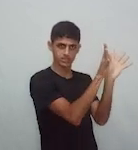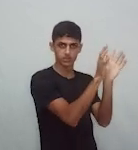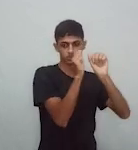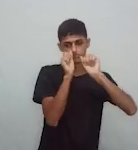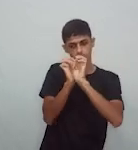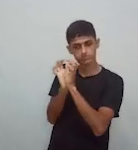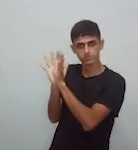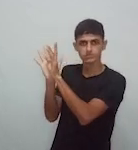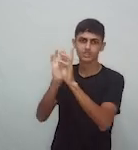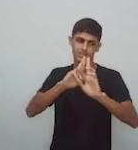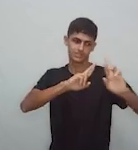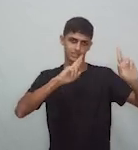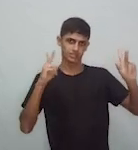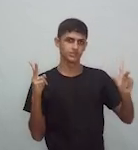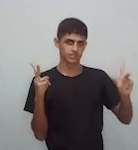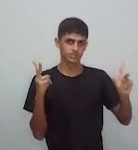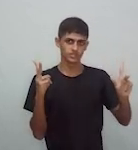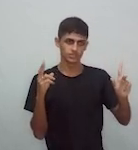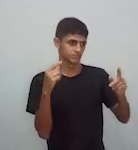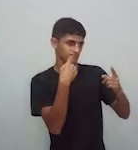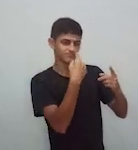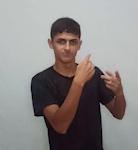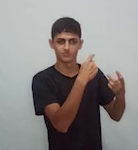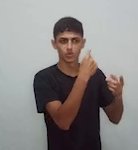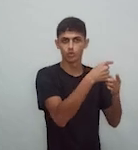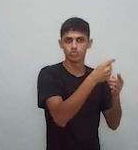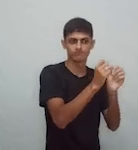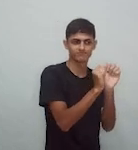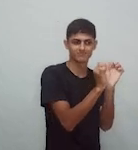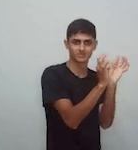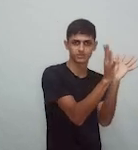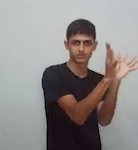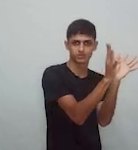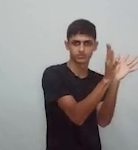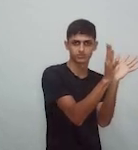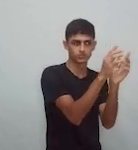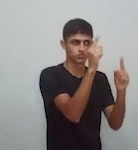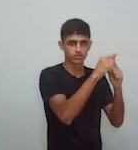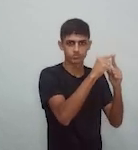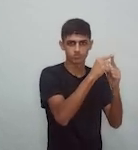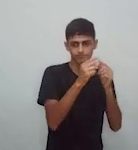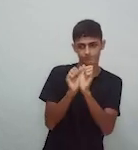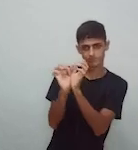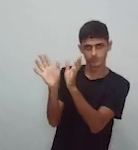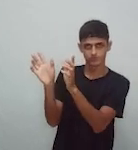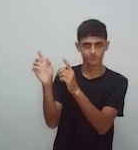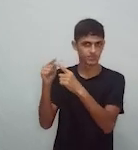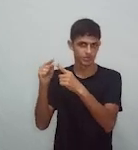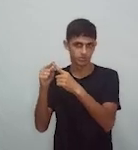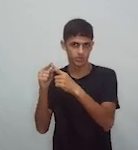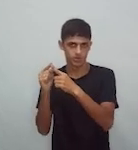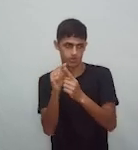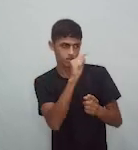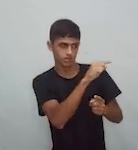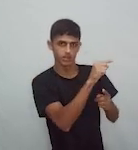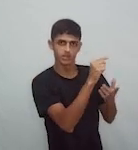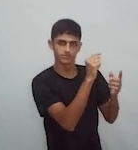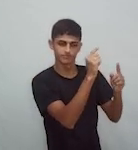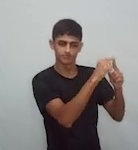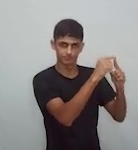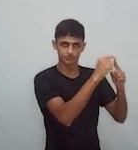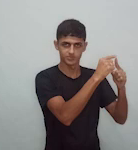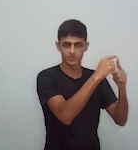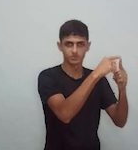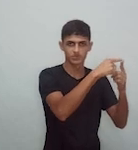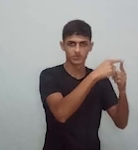função, outro tem outra. É como se fosse um lado de um fio e outro lado de outro fio, certo? Um vai transmitir esses impulsos